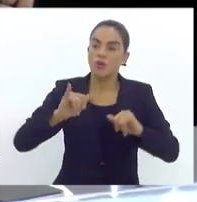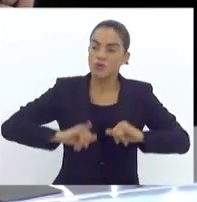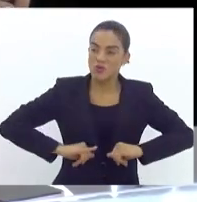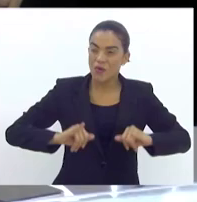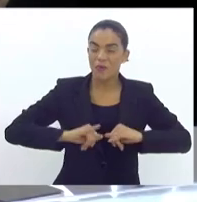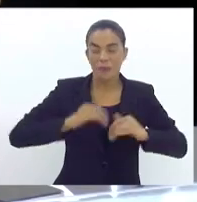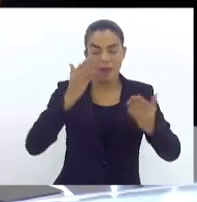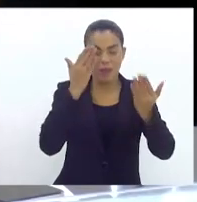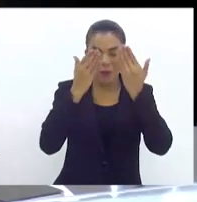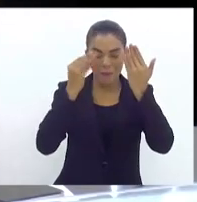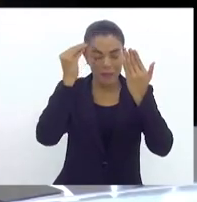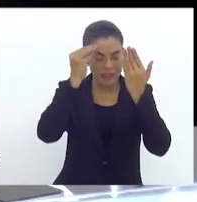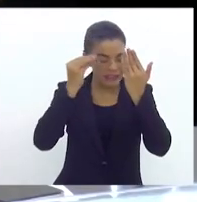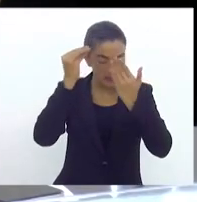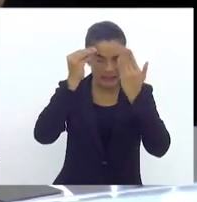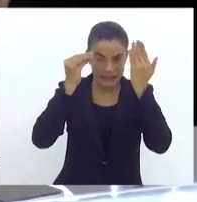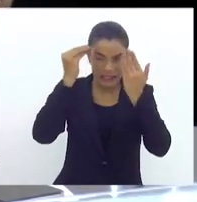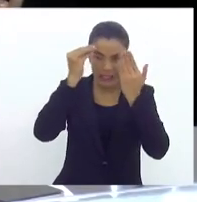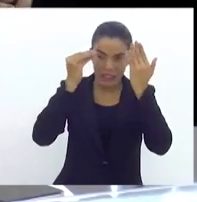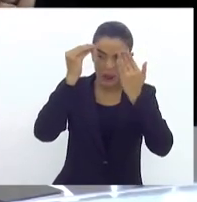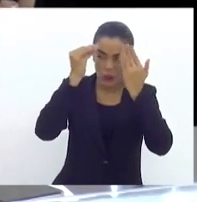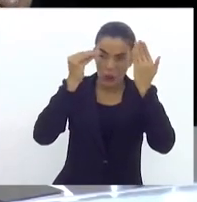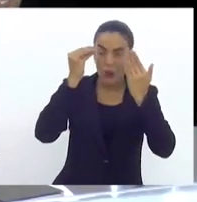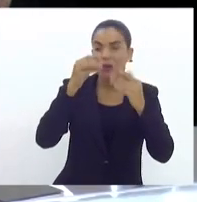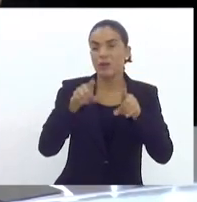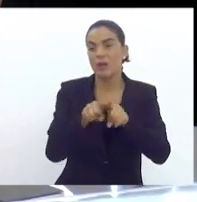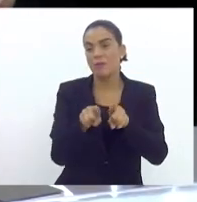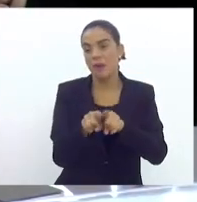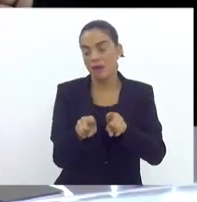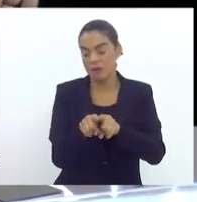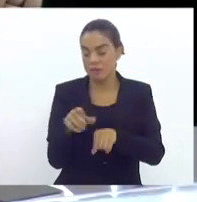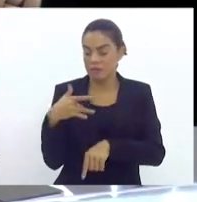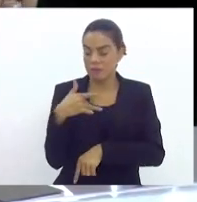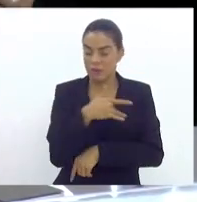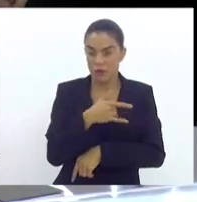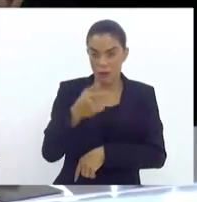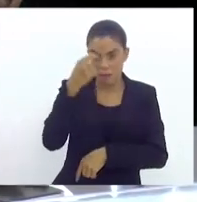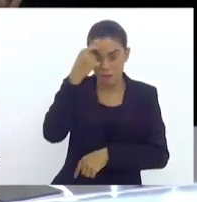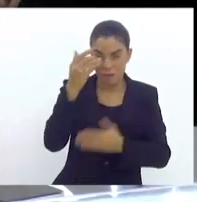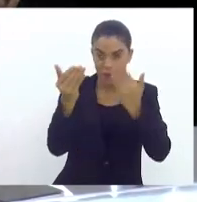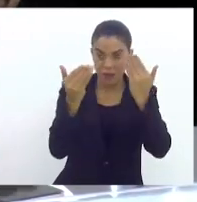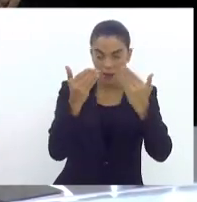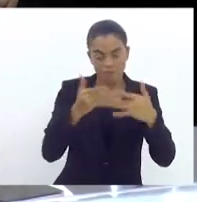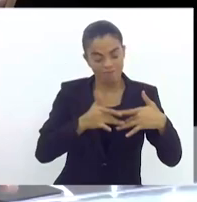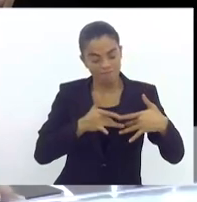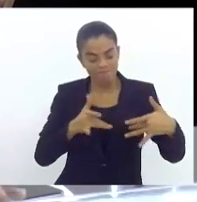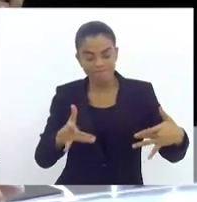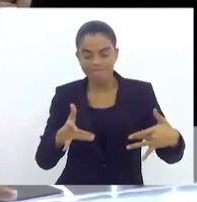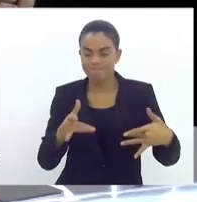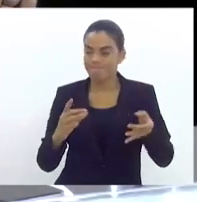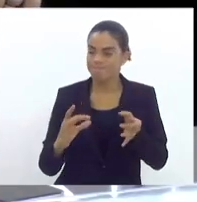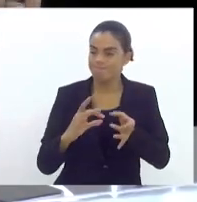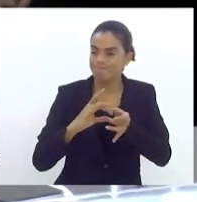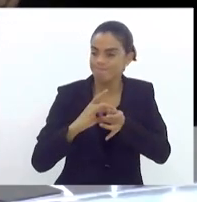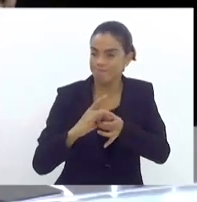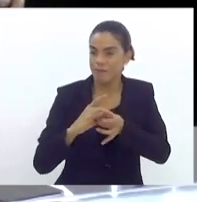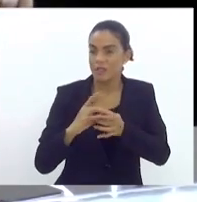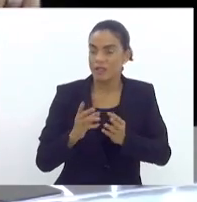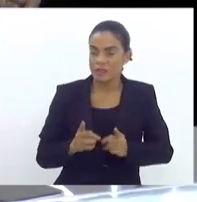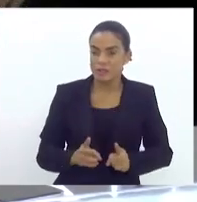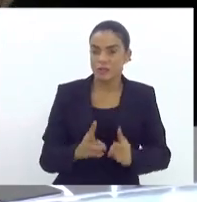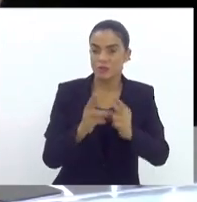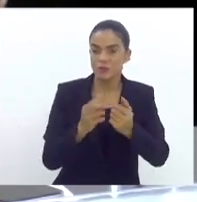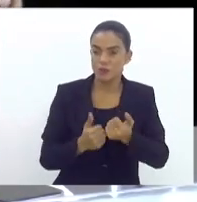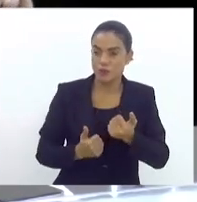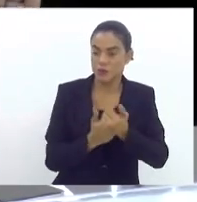psíquico da vítima o atenuante da nossa saúde mental Então conta isso solidariedade e sigamos juntas